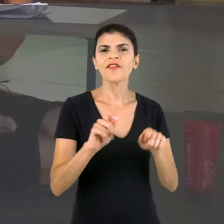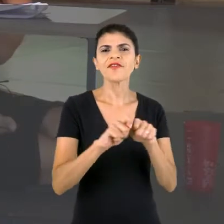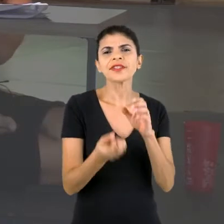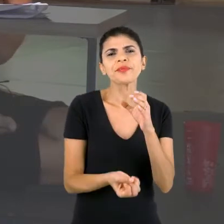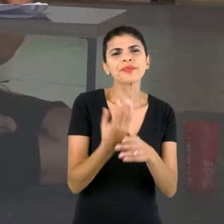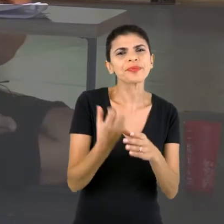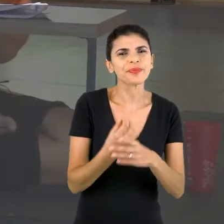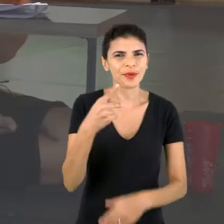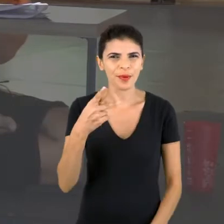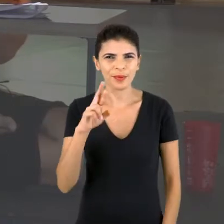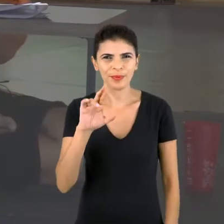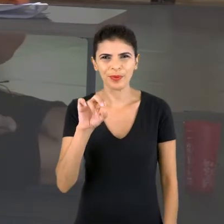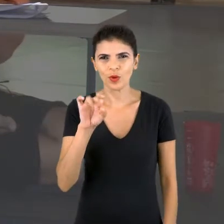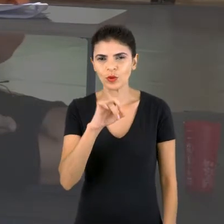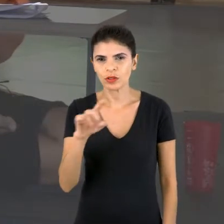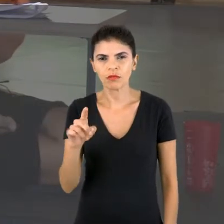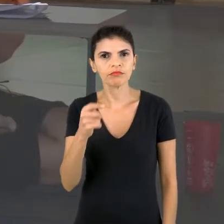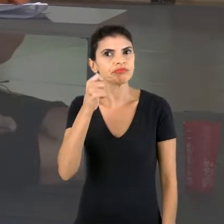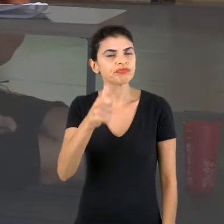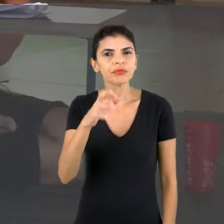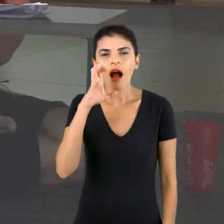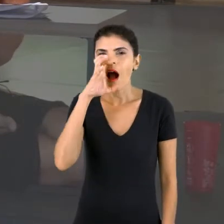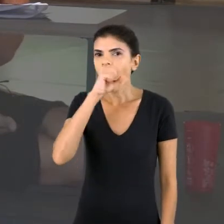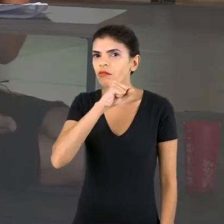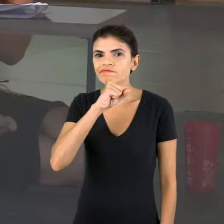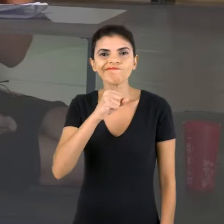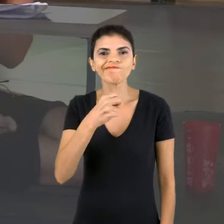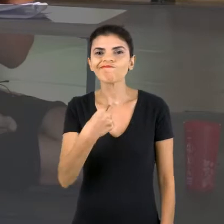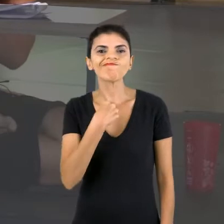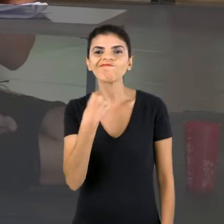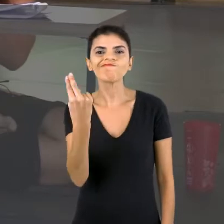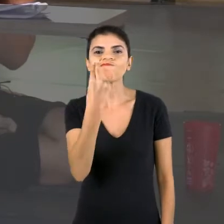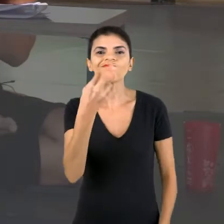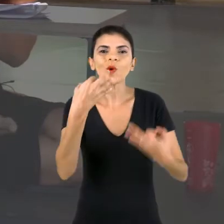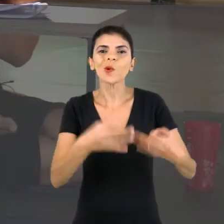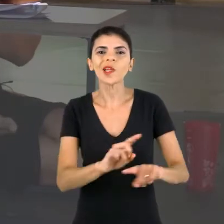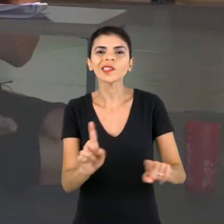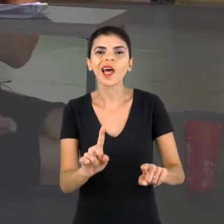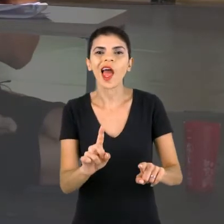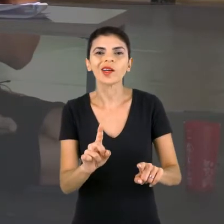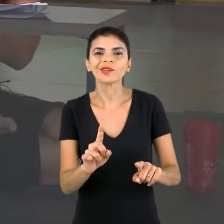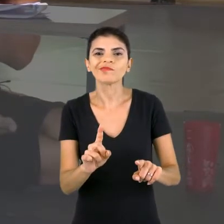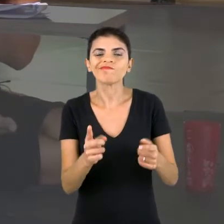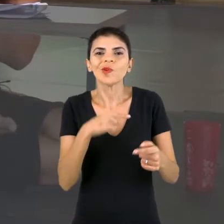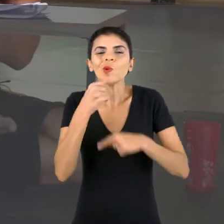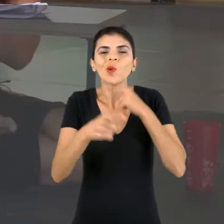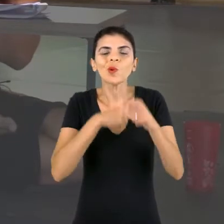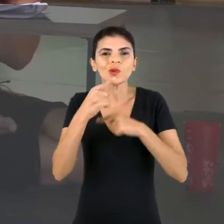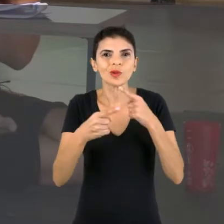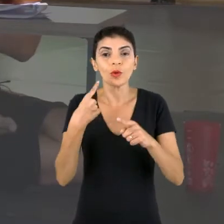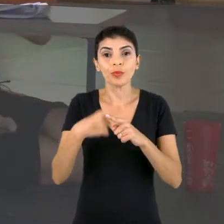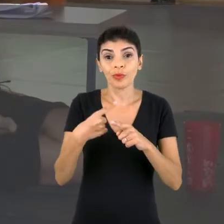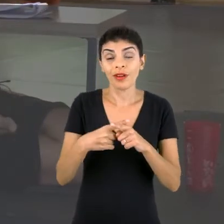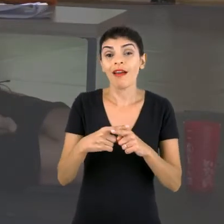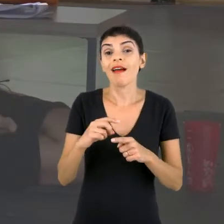a produção. E foi muito rápido que a gente viu que isso não ia dar certo. Porque